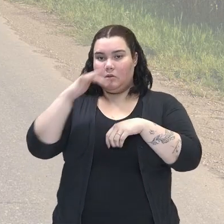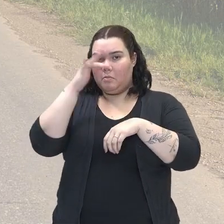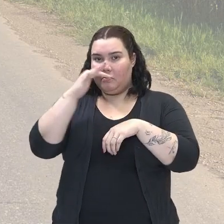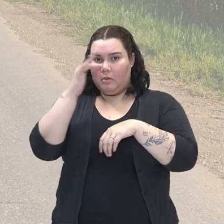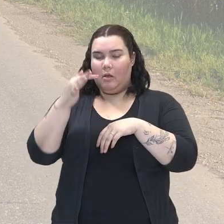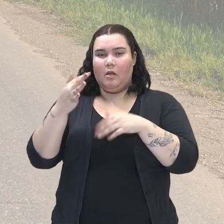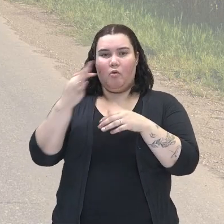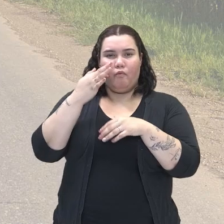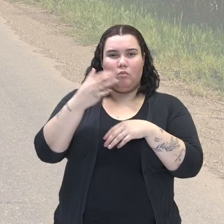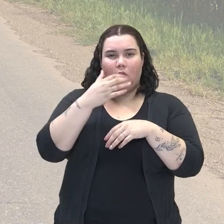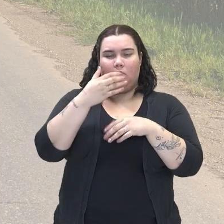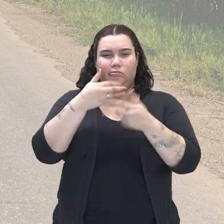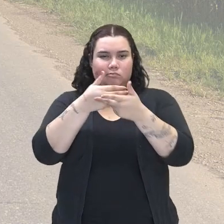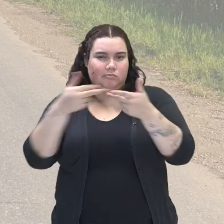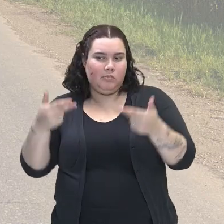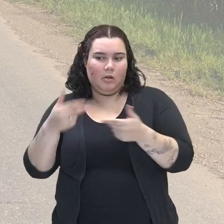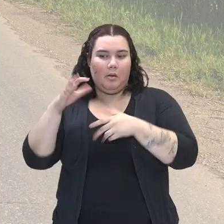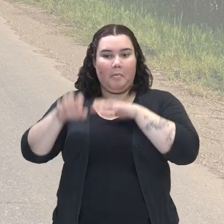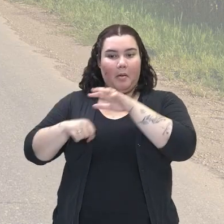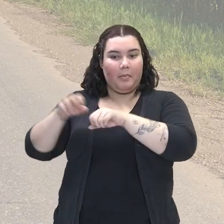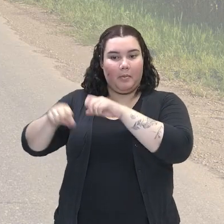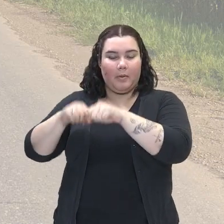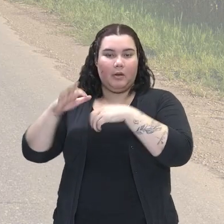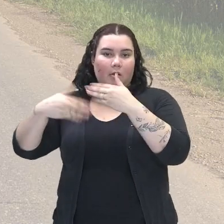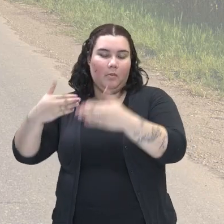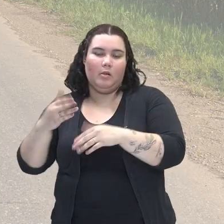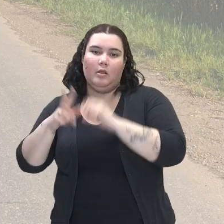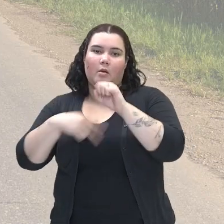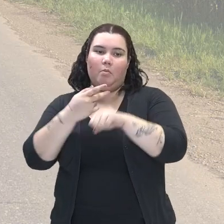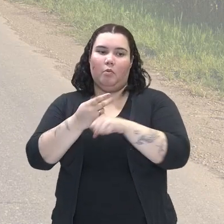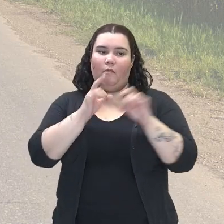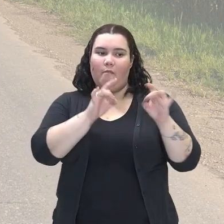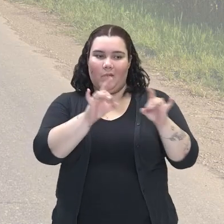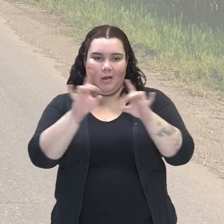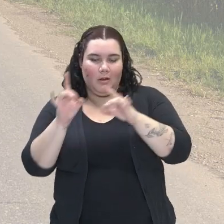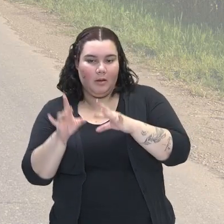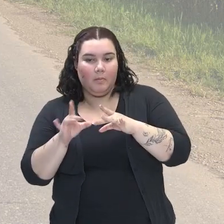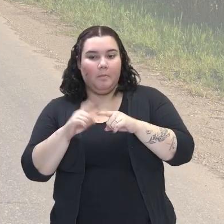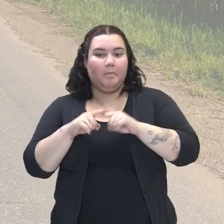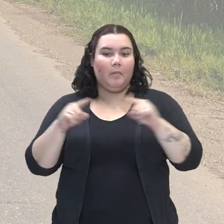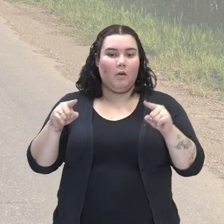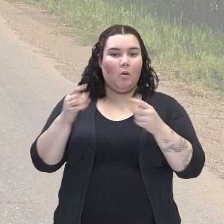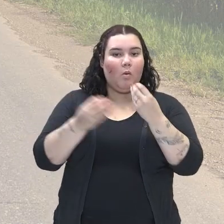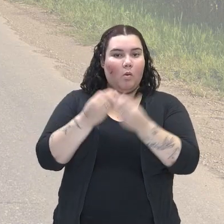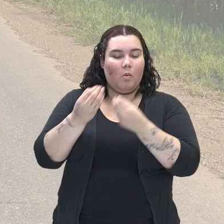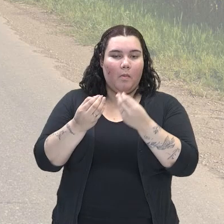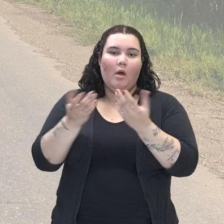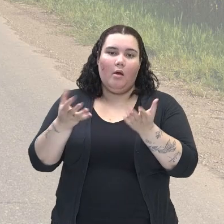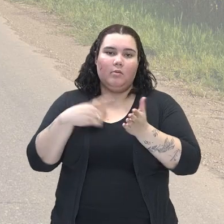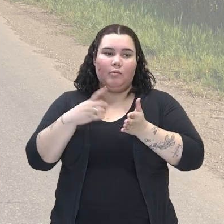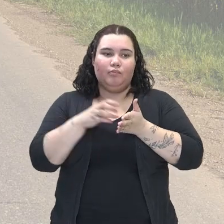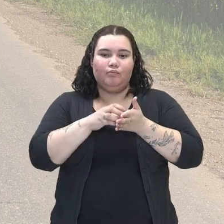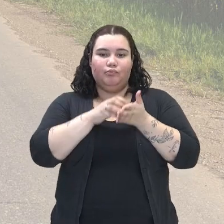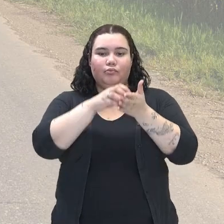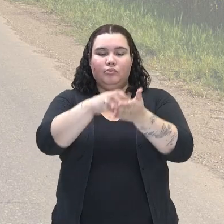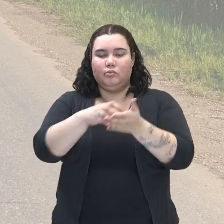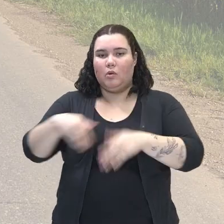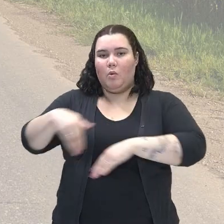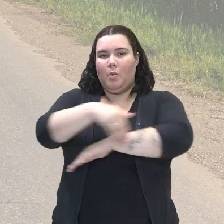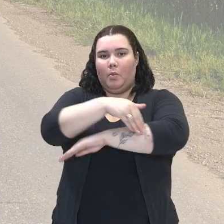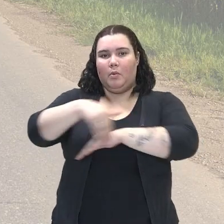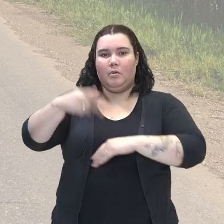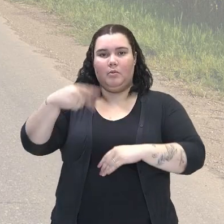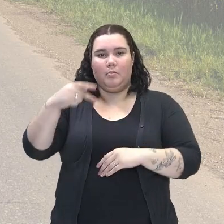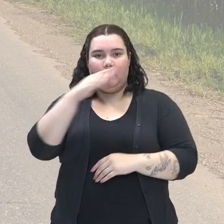elas têm que sair daqui, para poder chegar no mercado de alguém. Então elas vão sempre pelas estradas embora, em direção